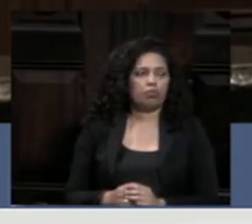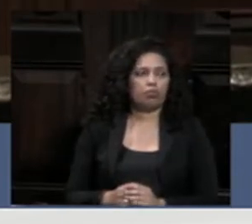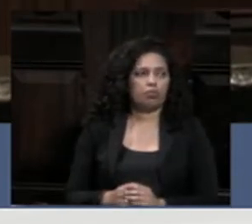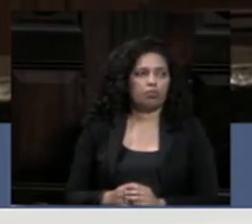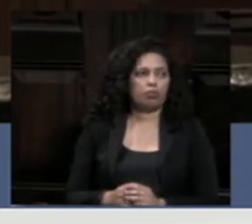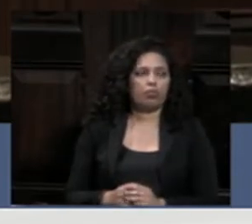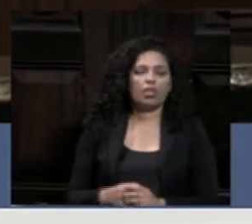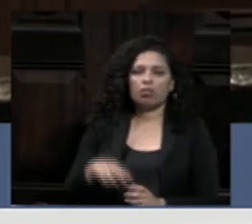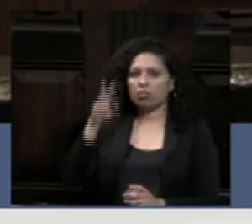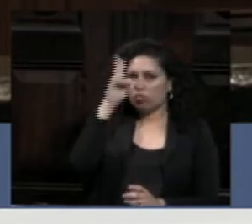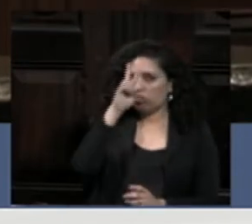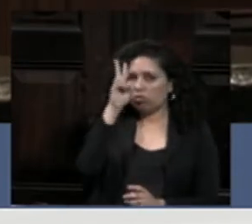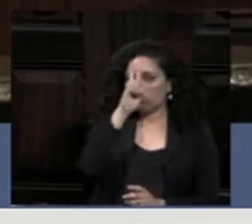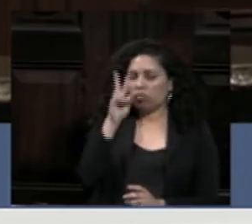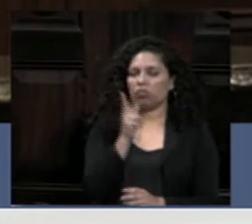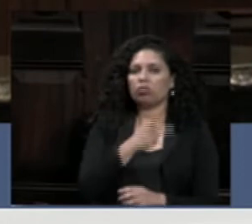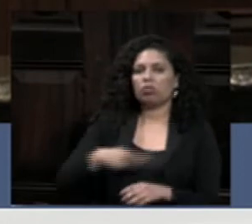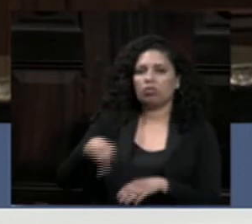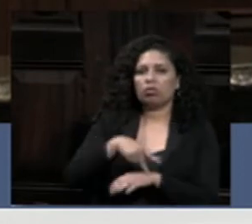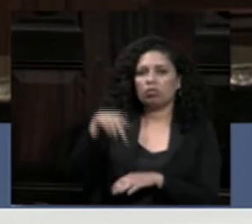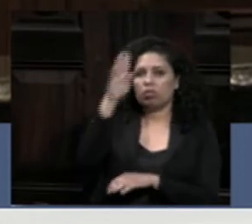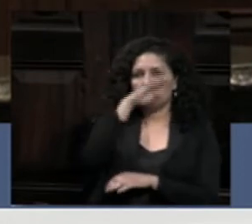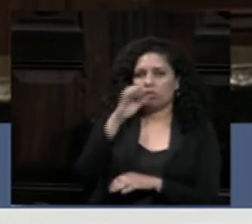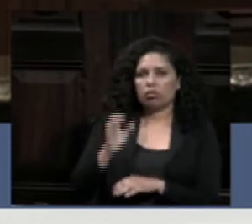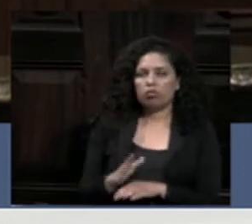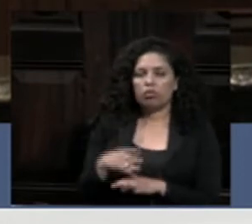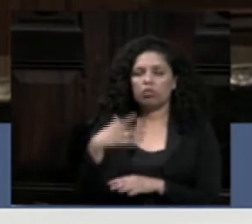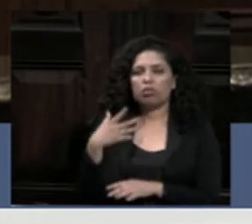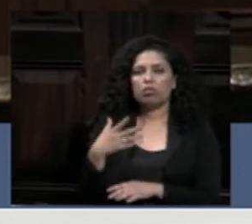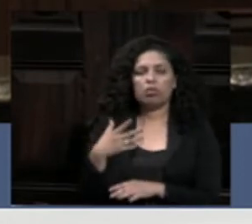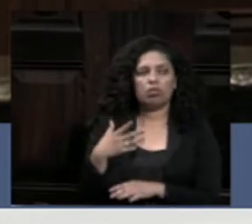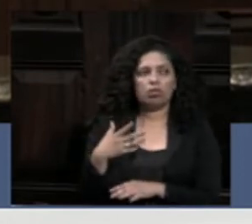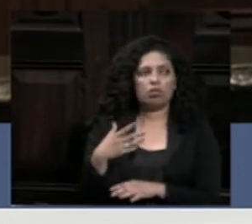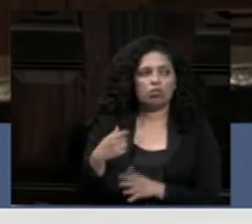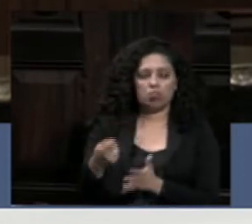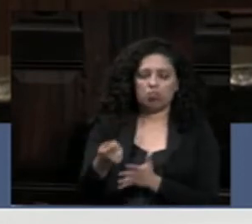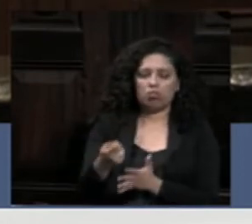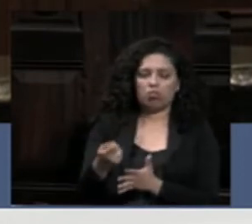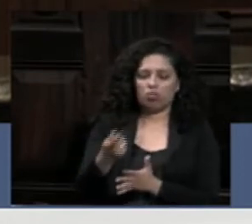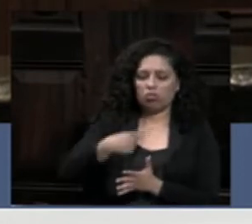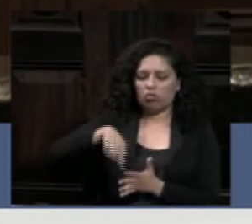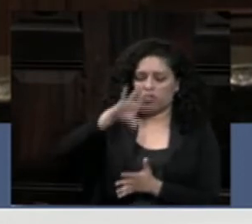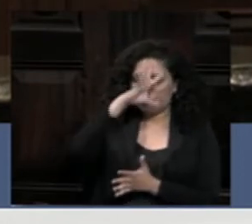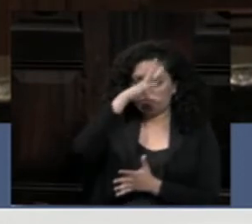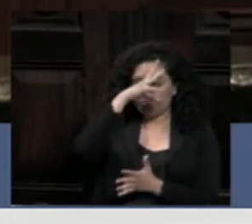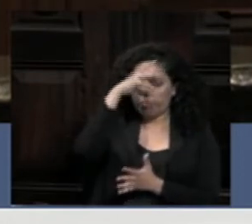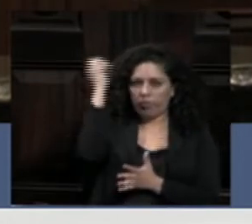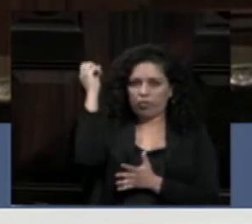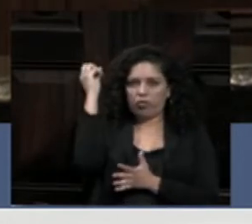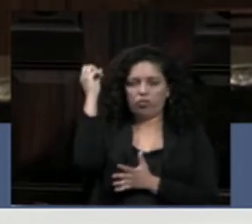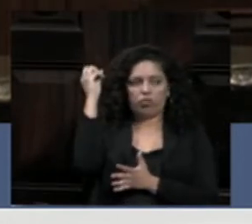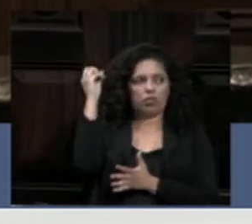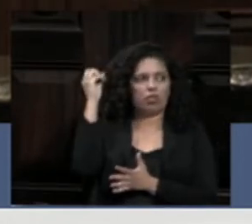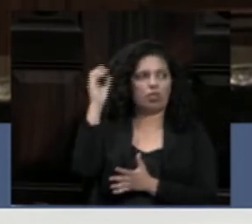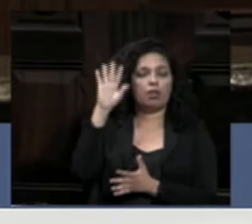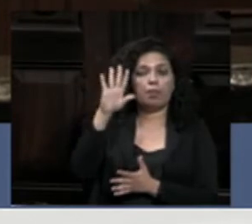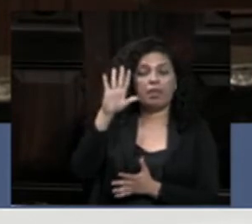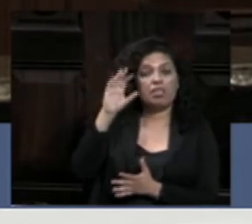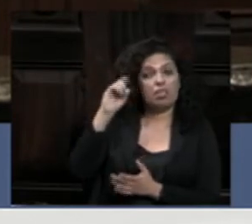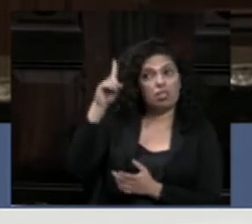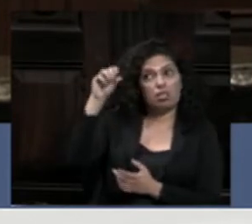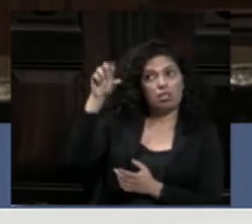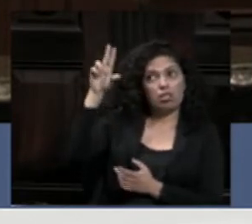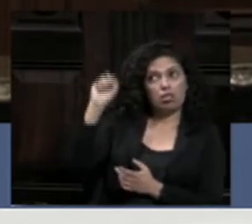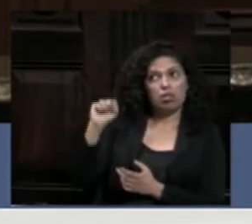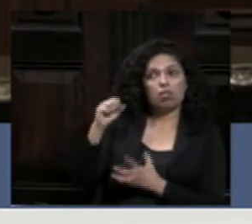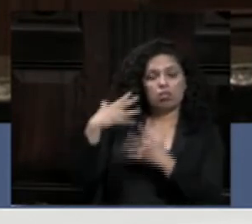que a história brasileira fará questão de esquecer, mas que, se Deus quiser,